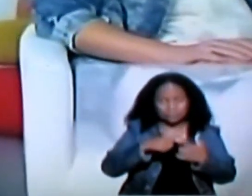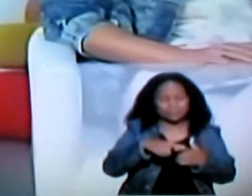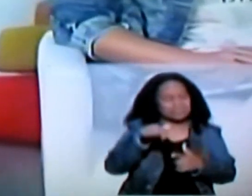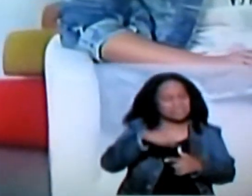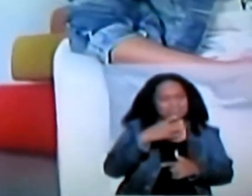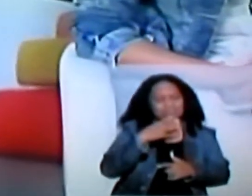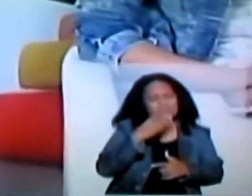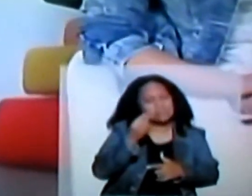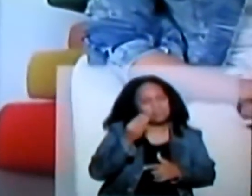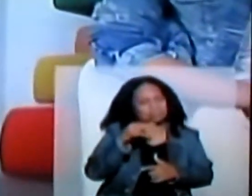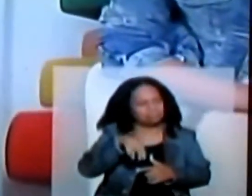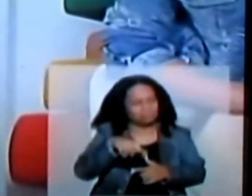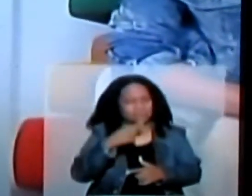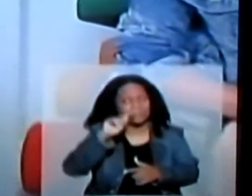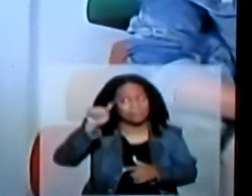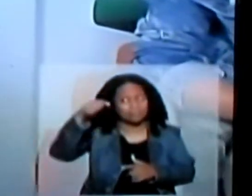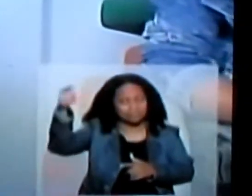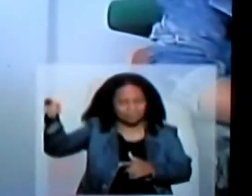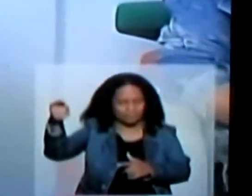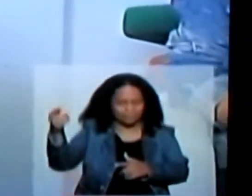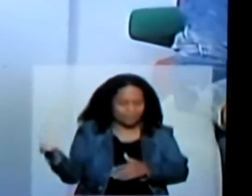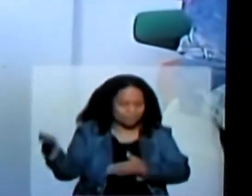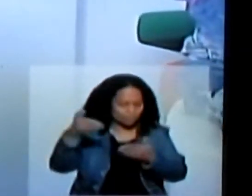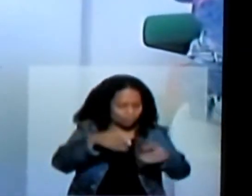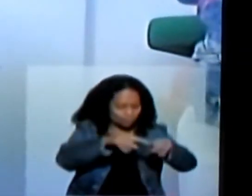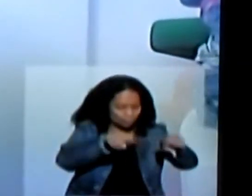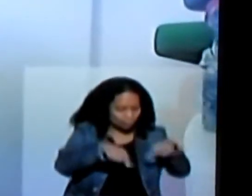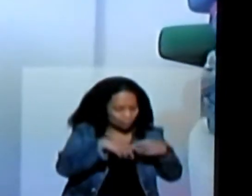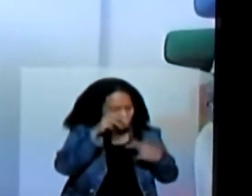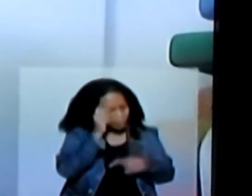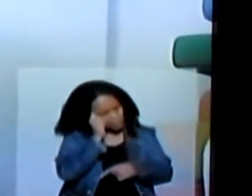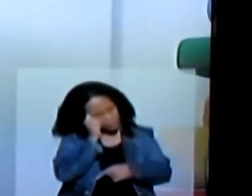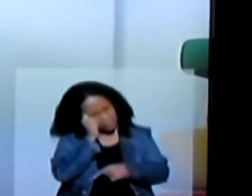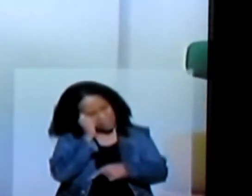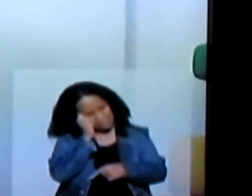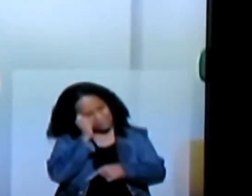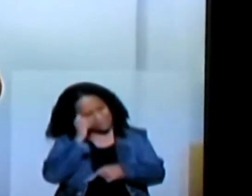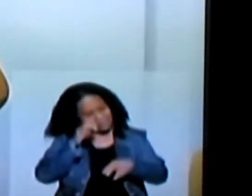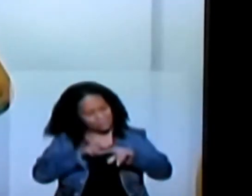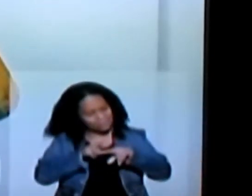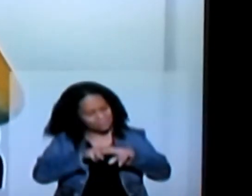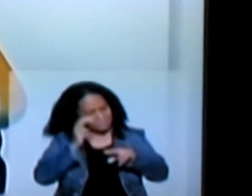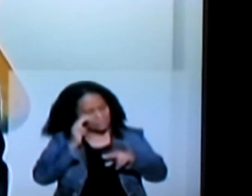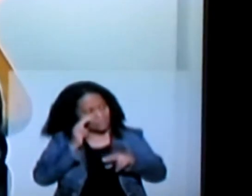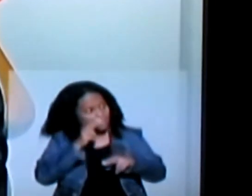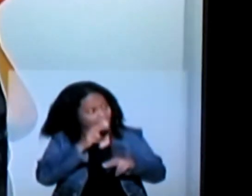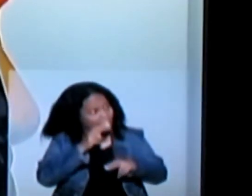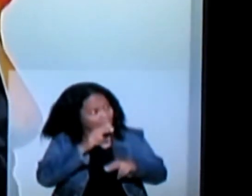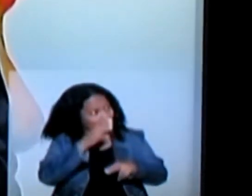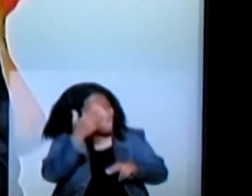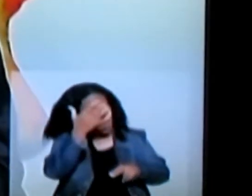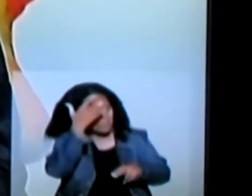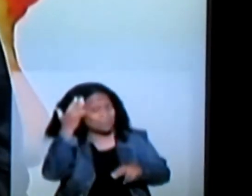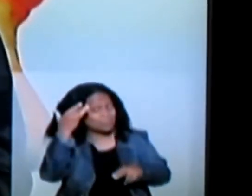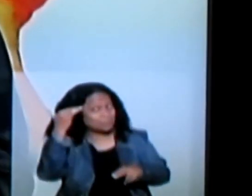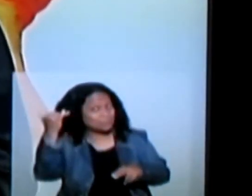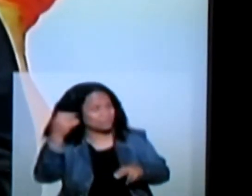da gente, né? Que eu sou muito fã. E ela chega no quarto dela um dia e o personagem favorito dela tá na poltrona